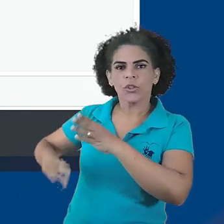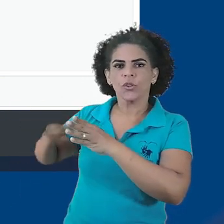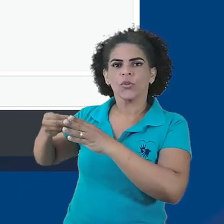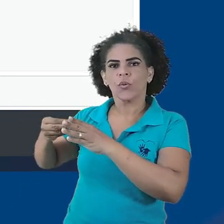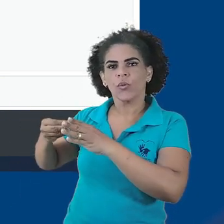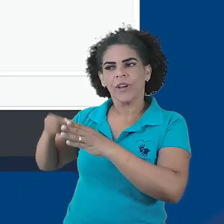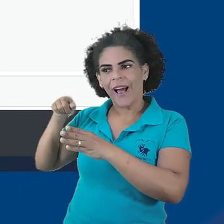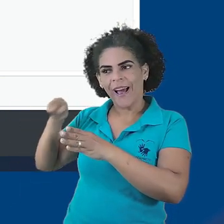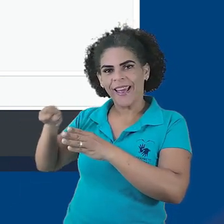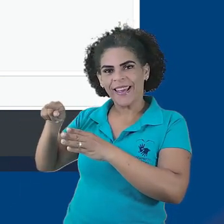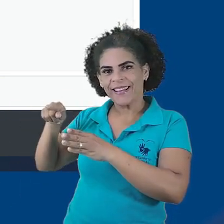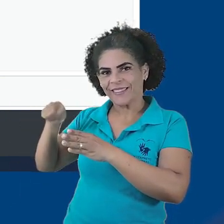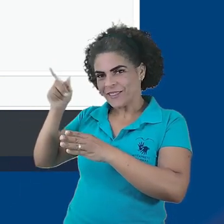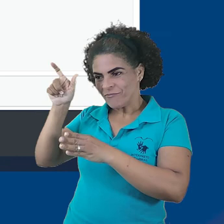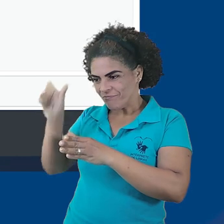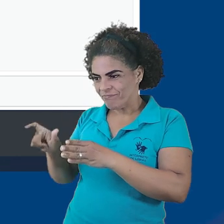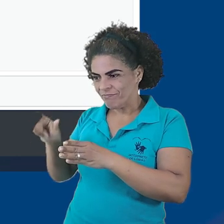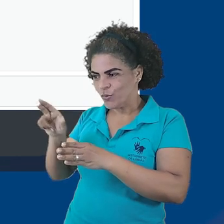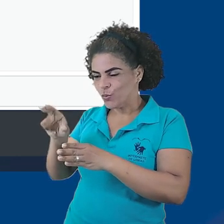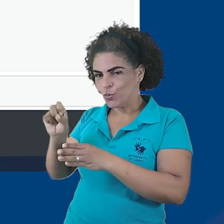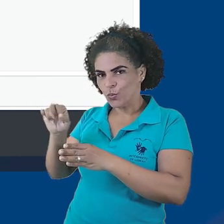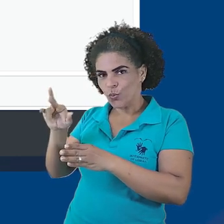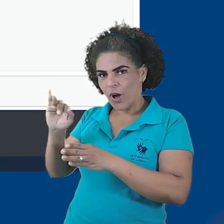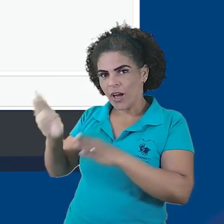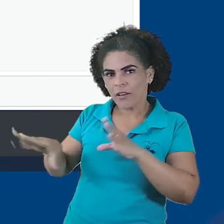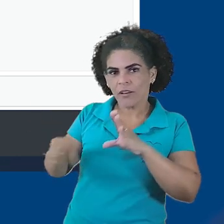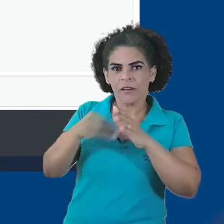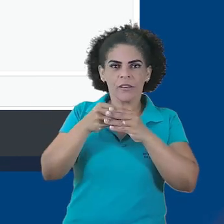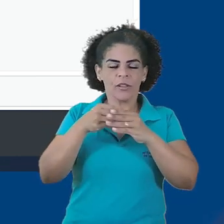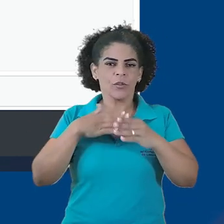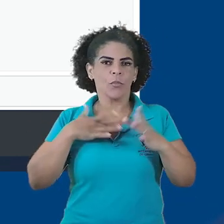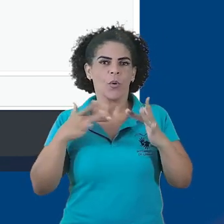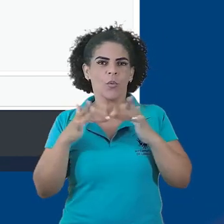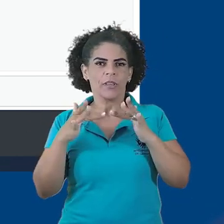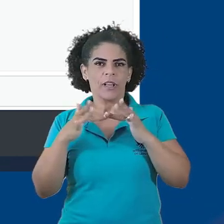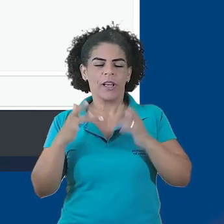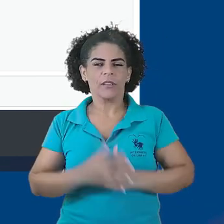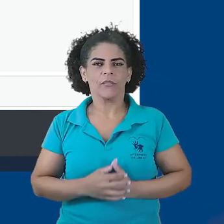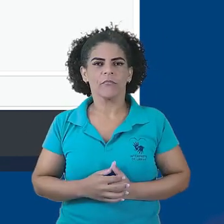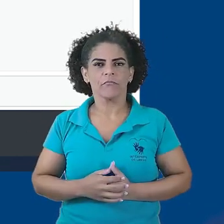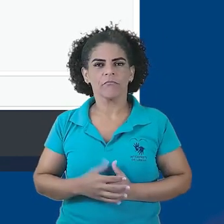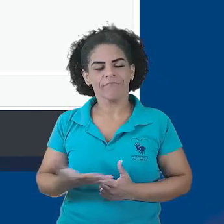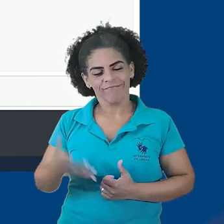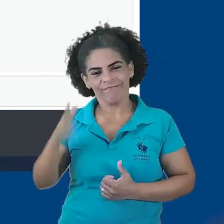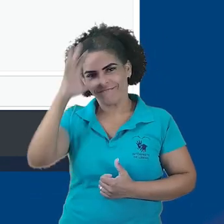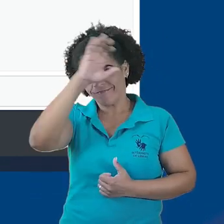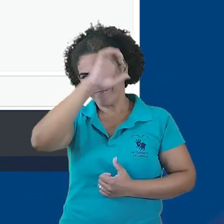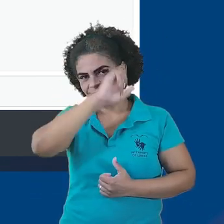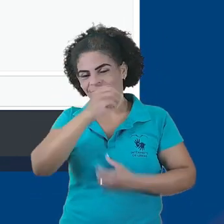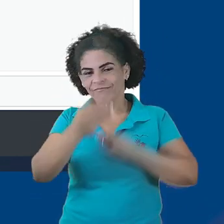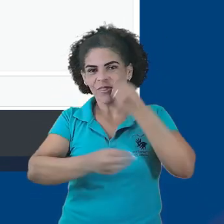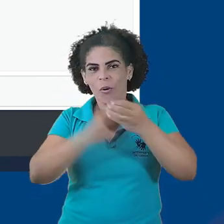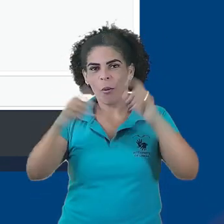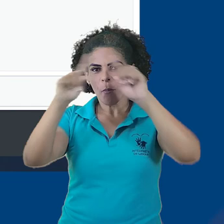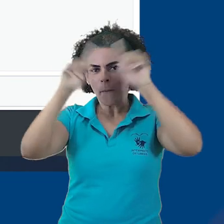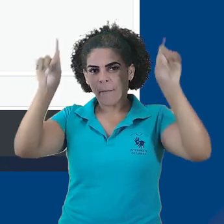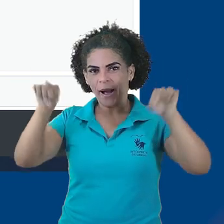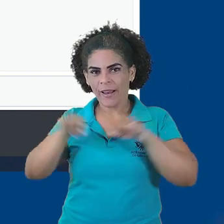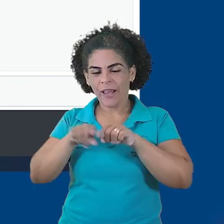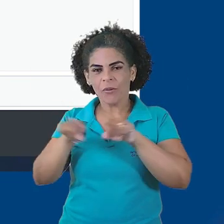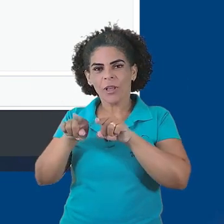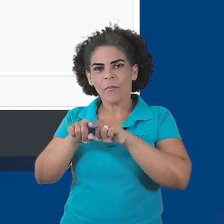ou adicionar este usuário os contatos e assim concluímos o